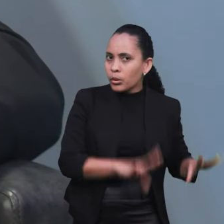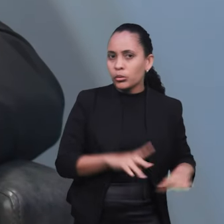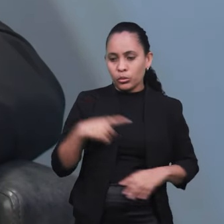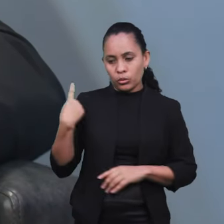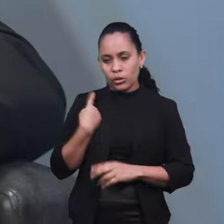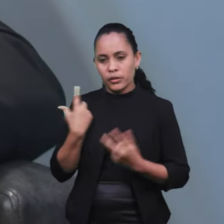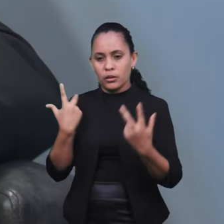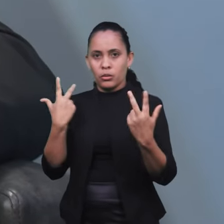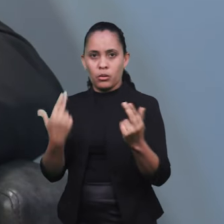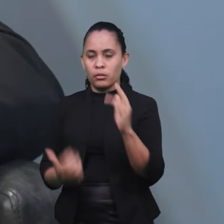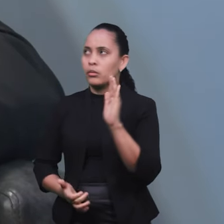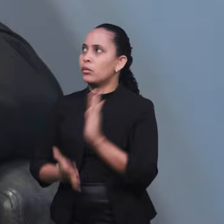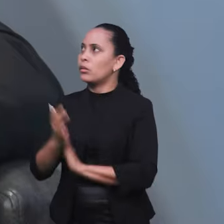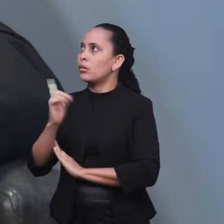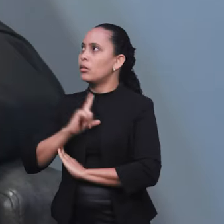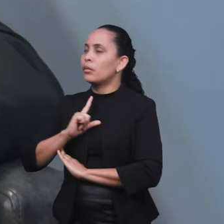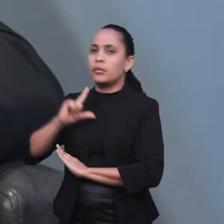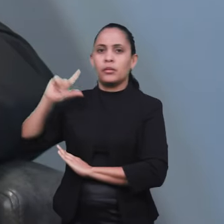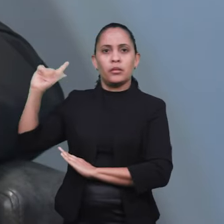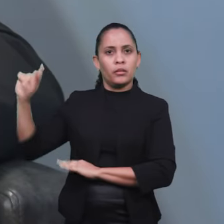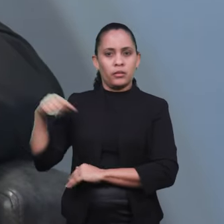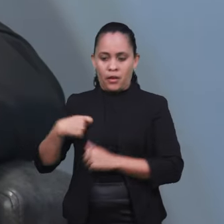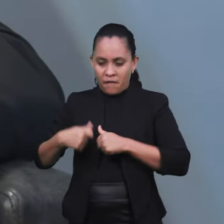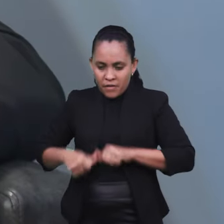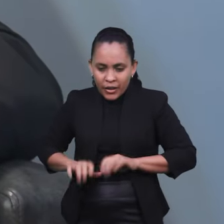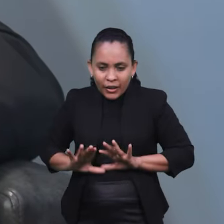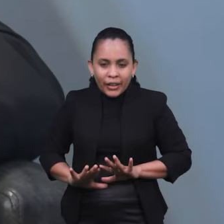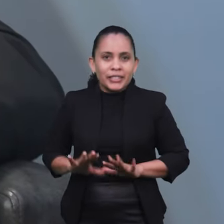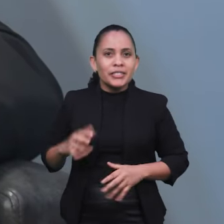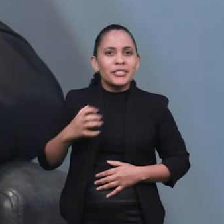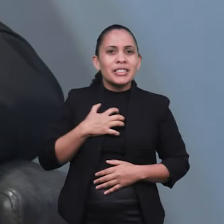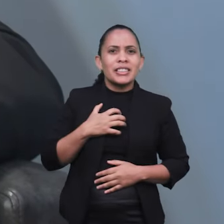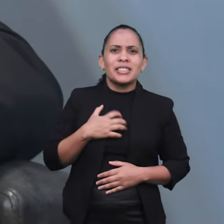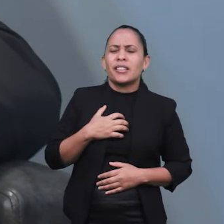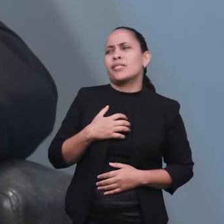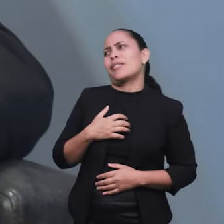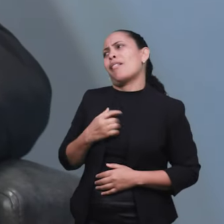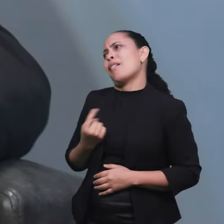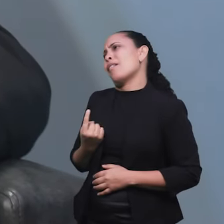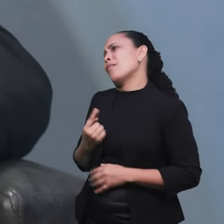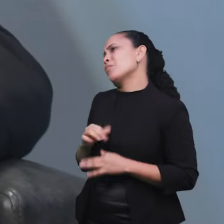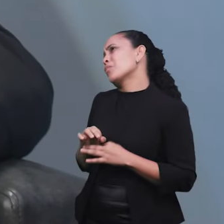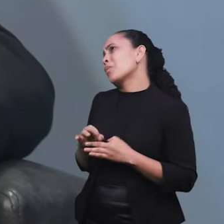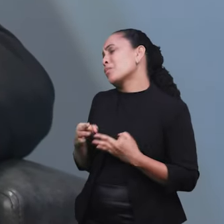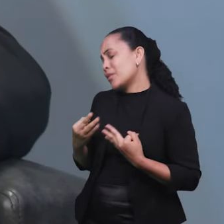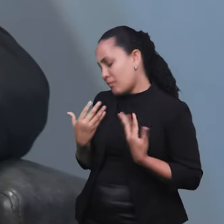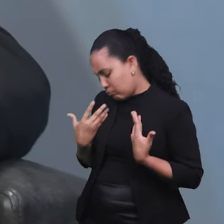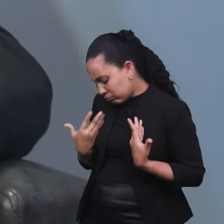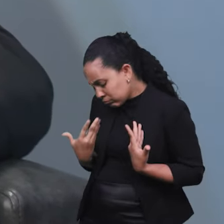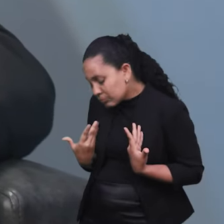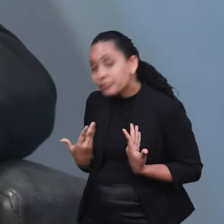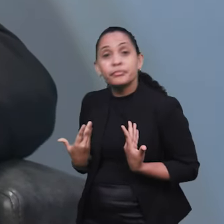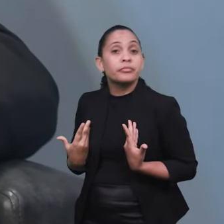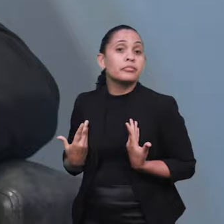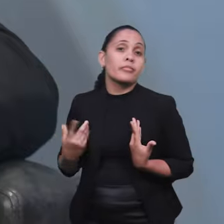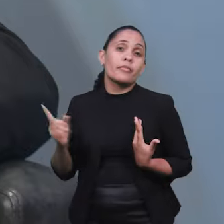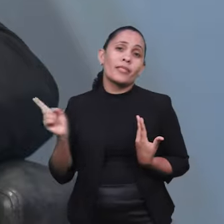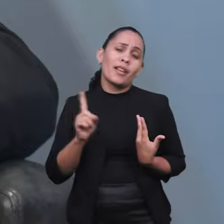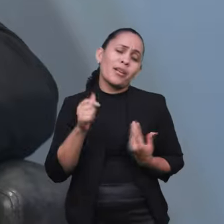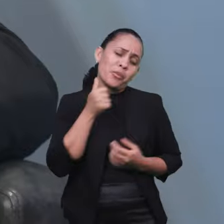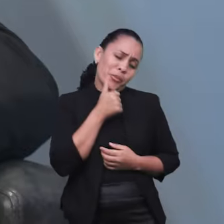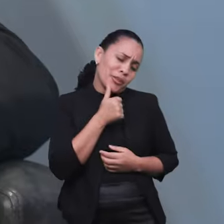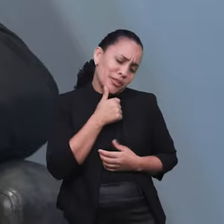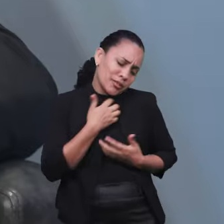Nós sairemos do Egito, não vai ficar nenhuma unha. Aí, às vezes você se sente aquele membro, pastor, eu sou um membro tão pequenininho, né, pastor Luiz? Aí eu sou